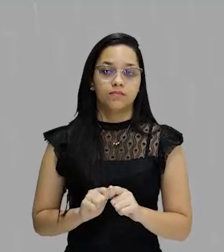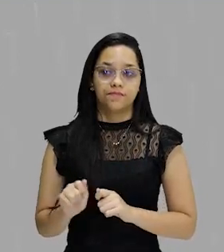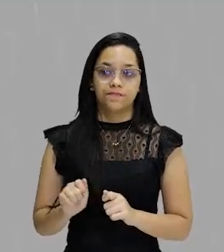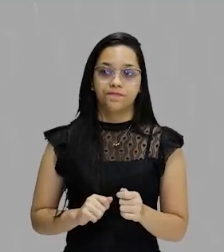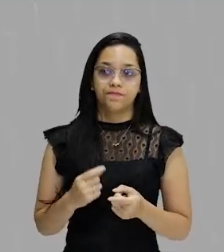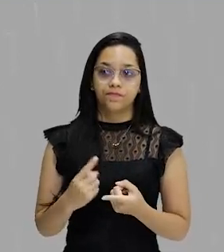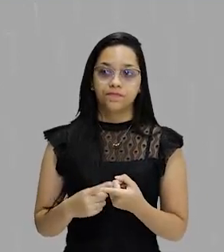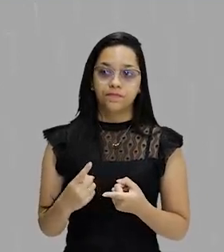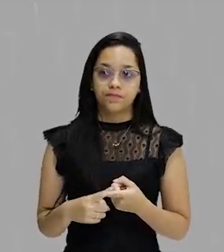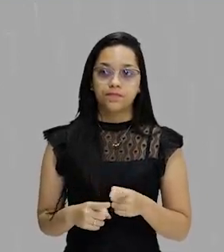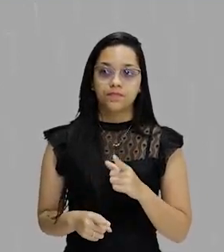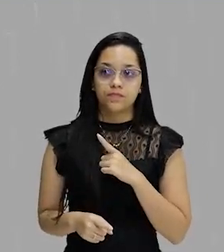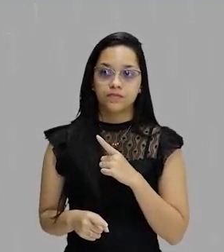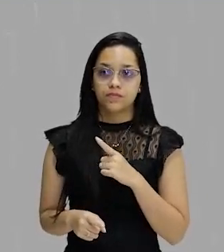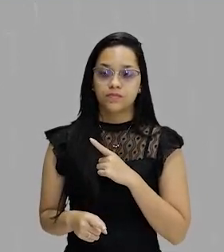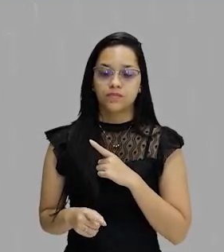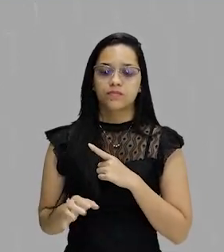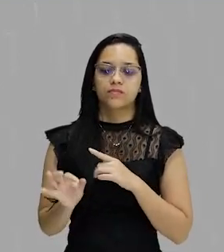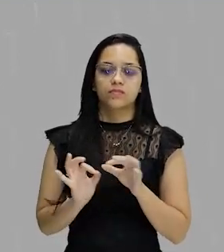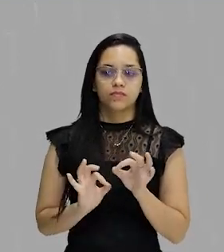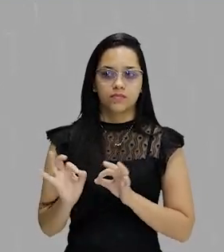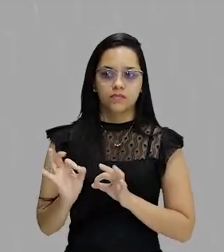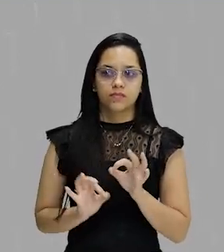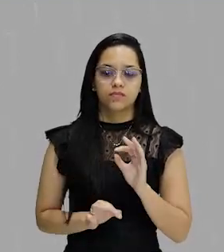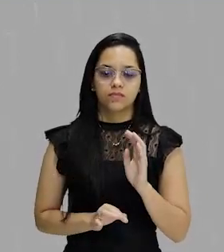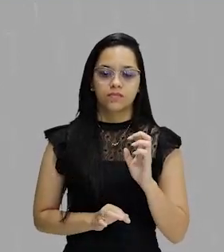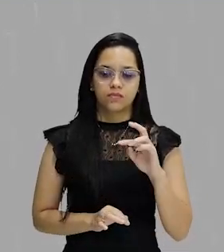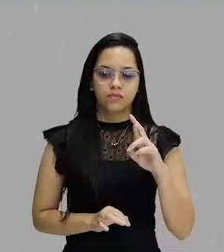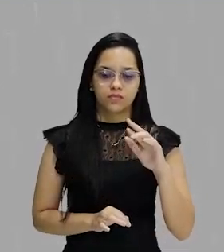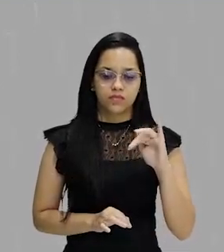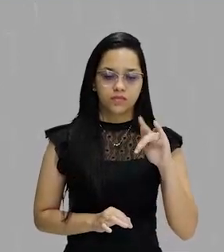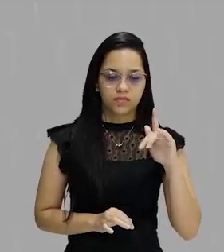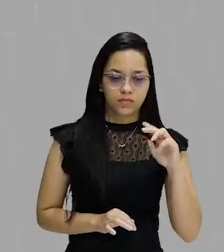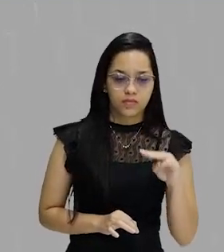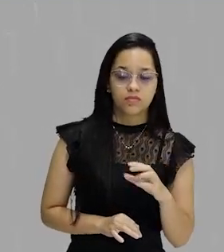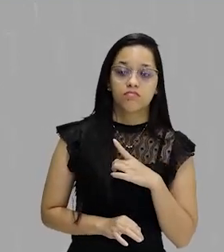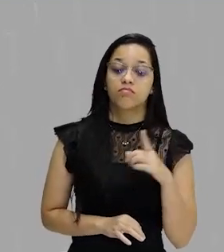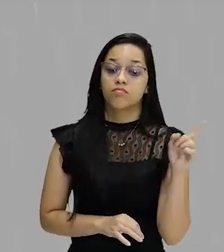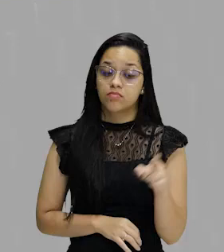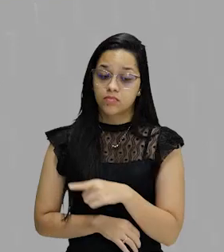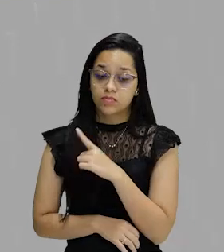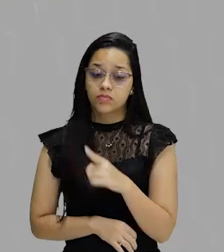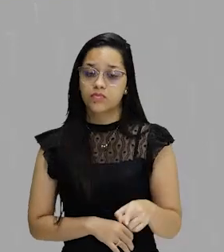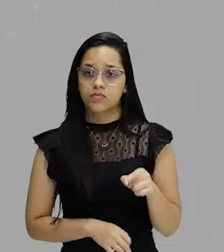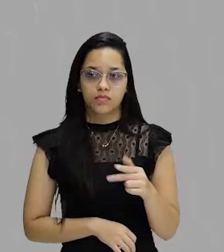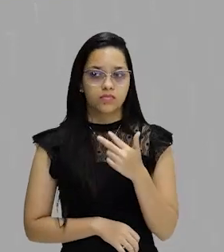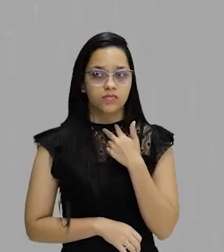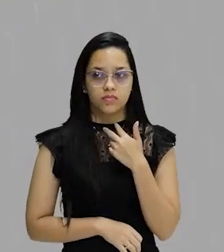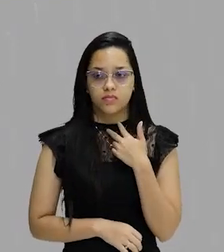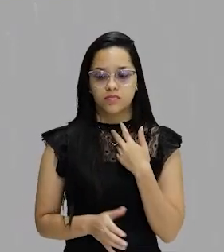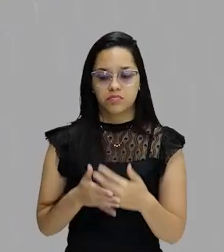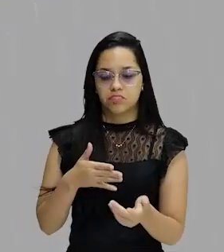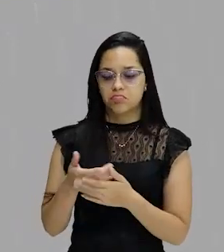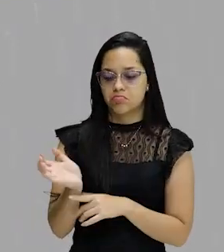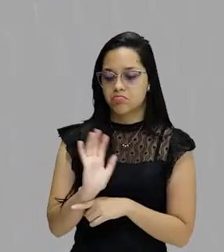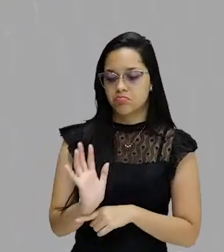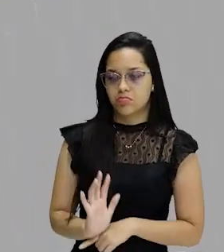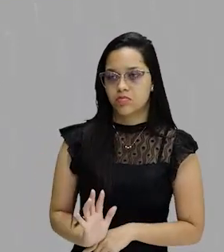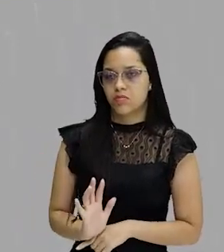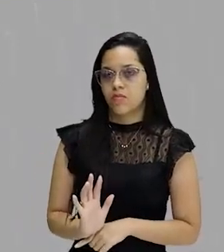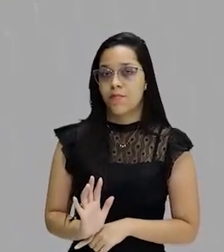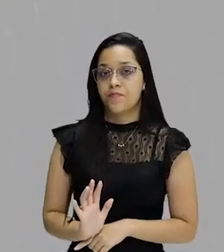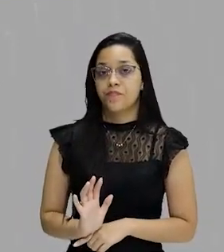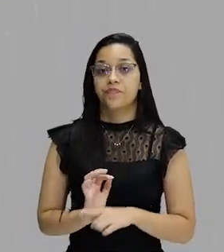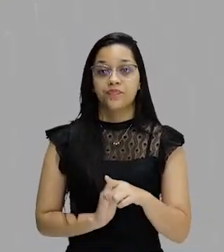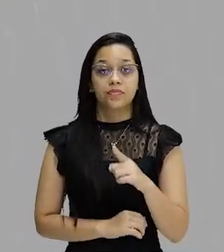Porque isso aqui é uma forma de controlar. A Embrafilme você tem censura. Você não pode passar qualquer filme. Por mais